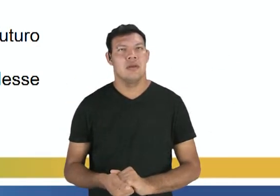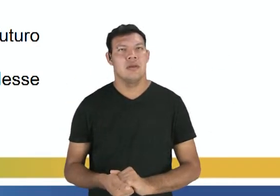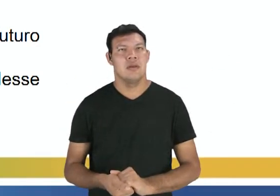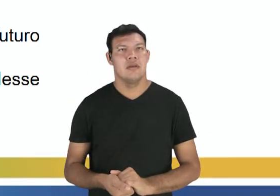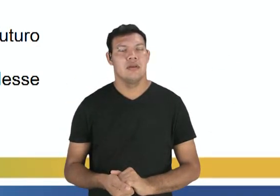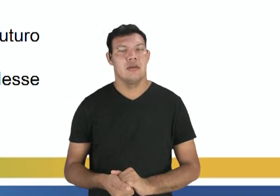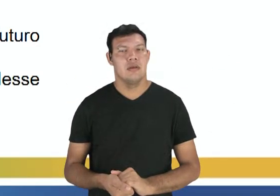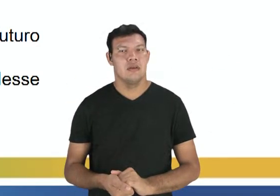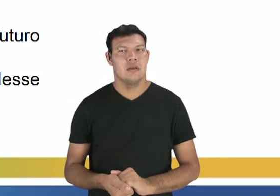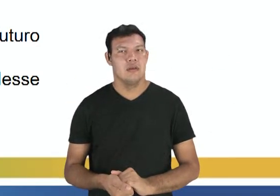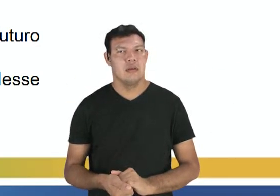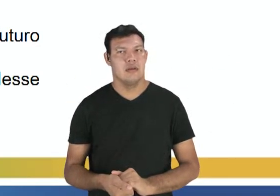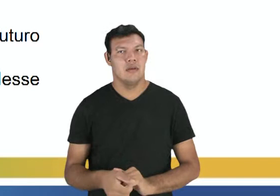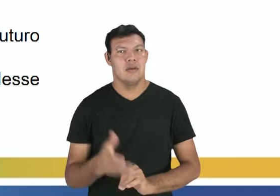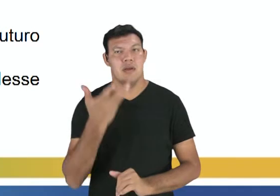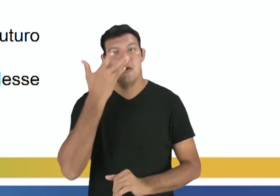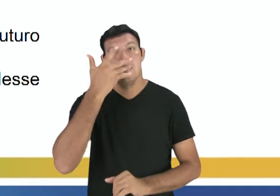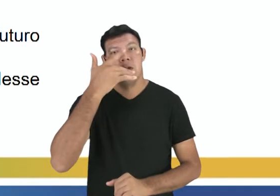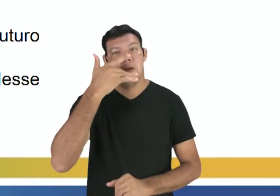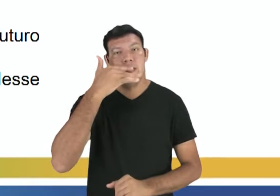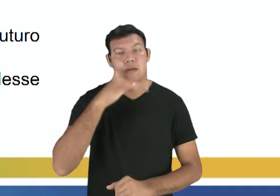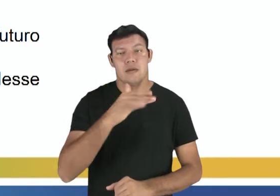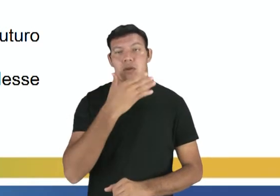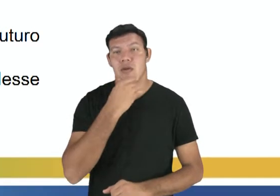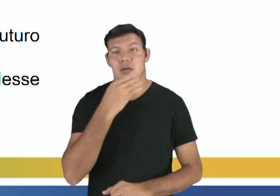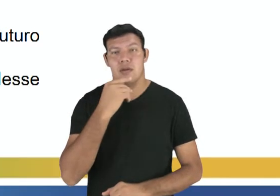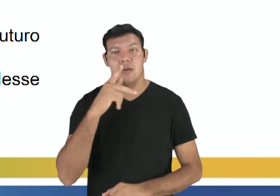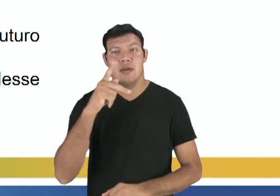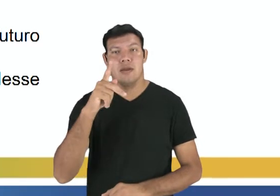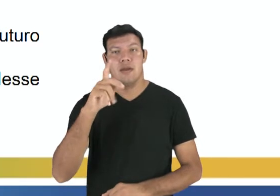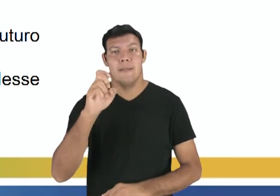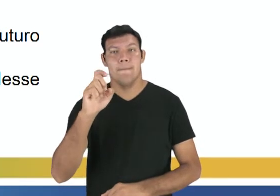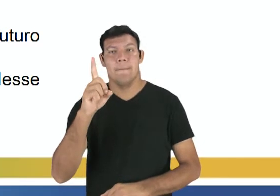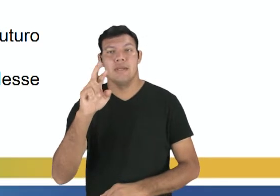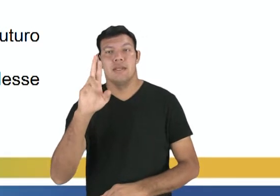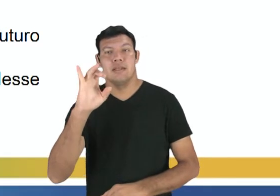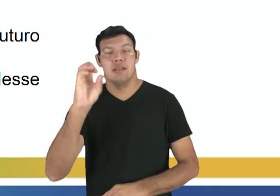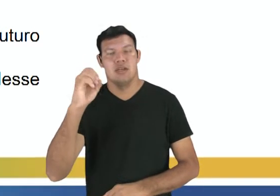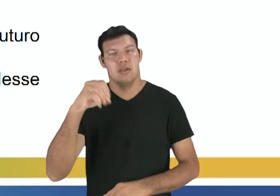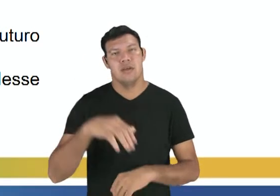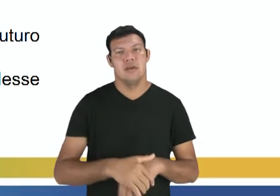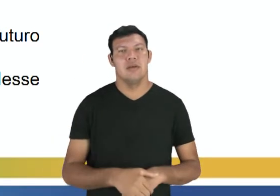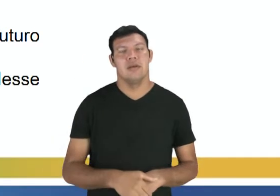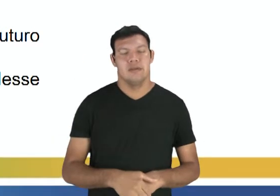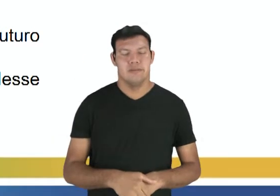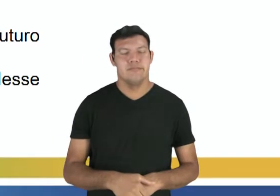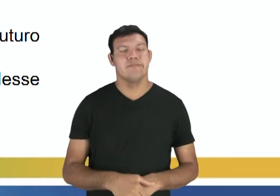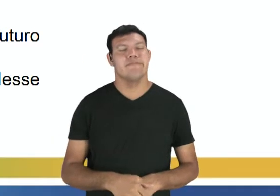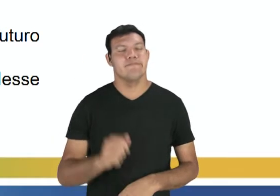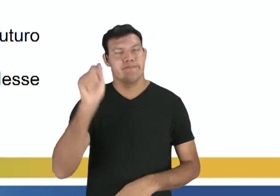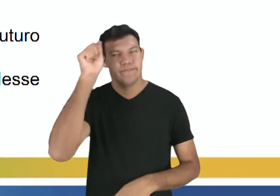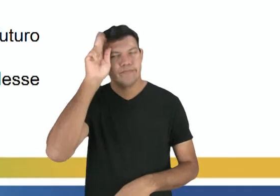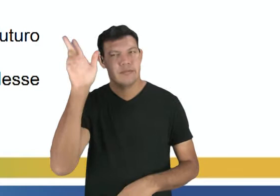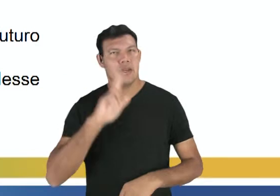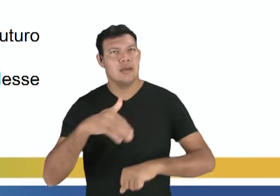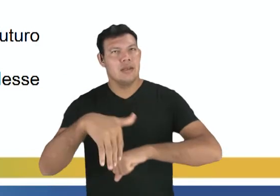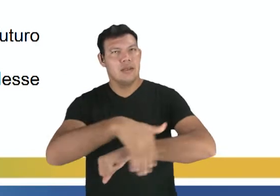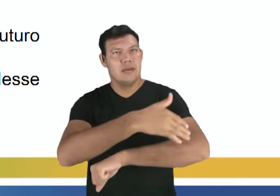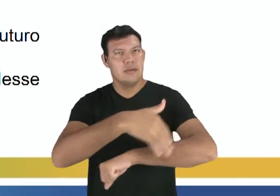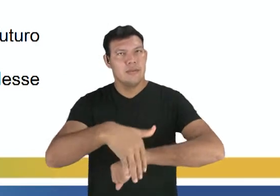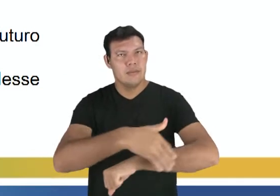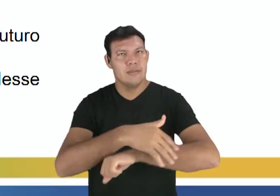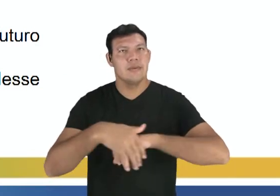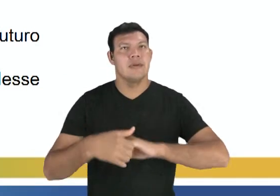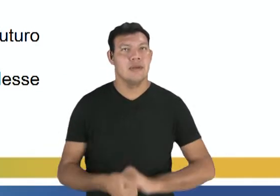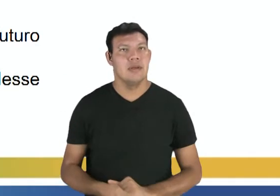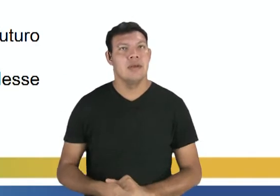vivia aprontando na rua, voltava sempre sujo e machucado. Depois daquele Natal, ele nunca mais foi